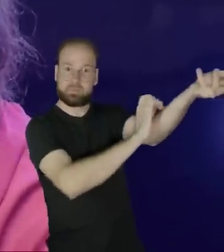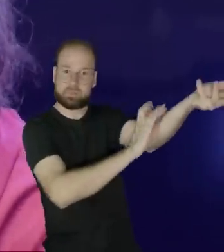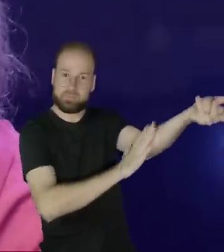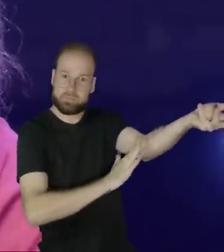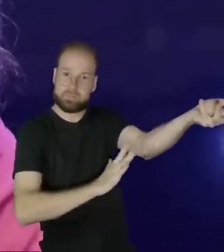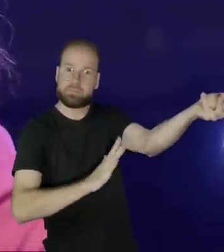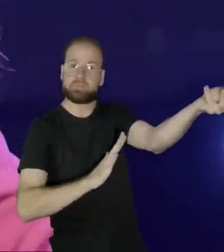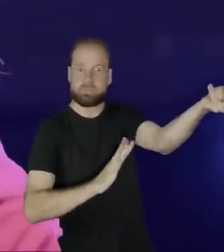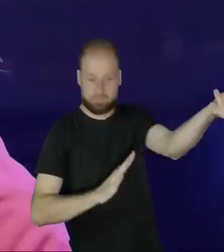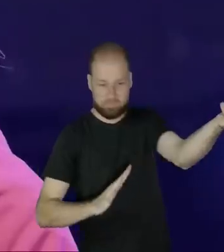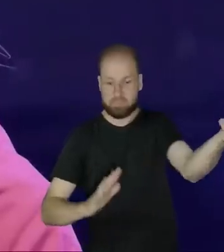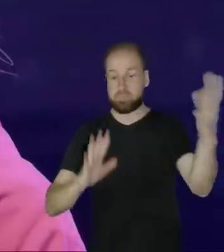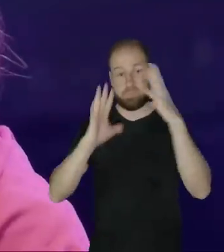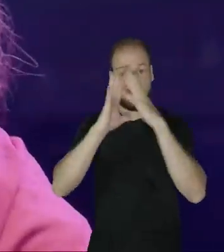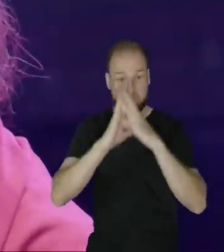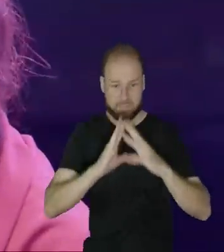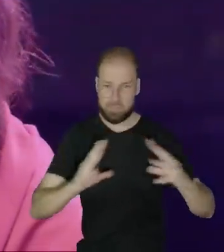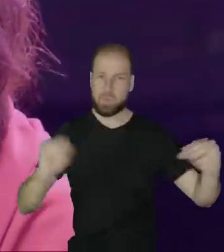a